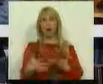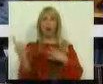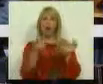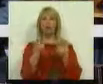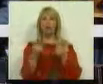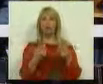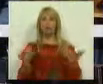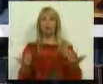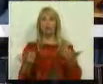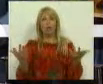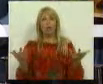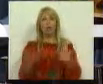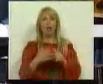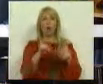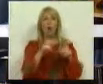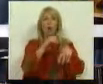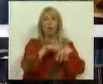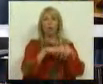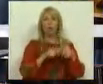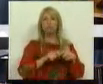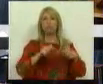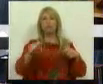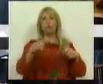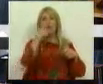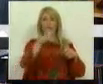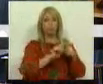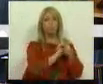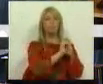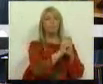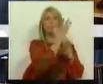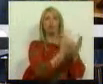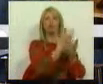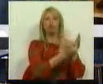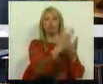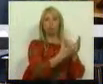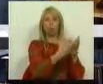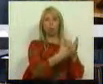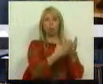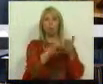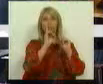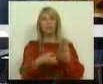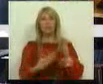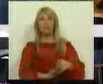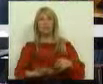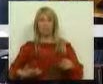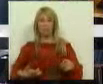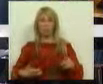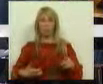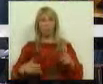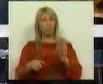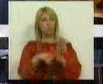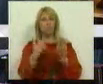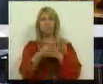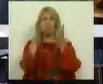qualquer hiato entre o período que o trabalhador pagava as suas contribuições e o início do desemprego mereceu sempre uma atenção muito especial